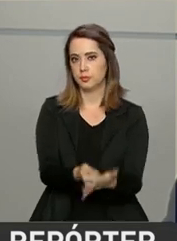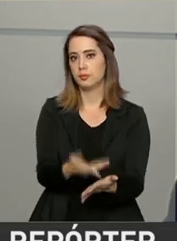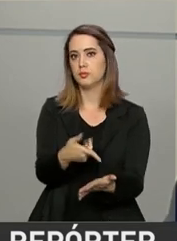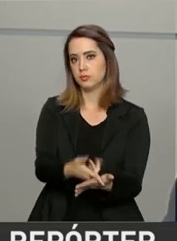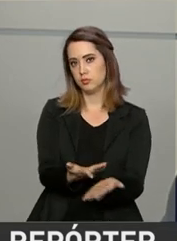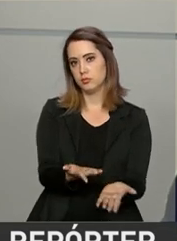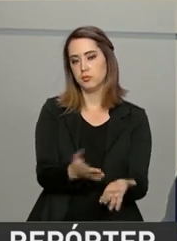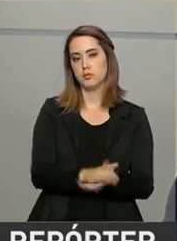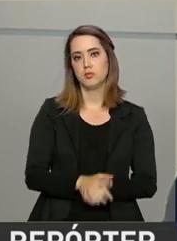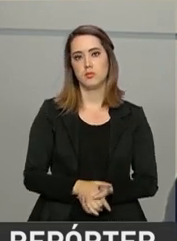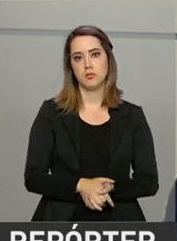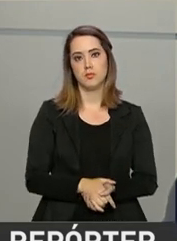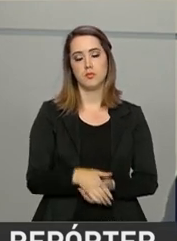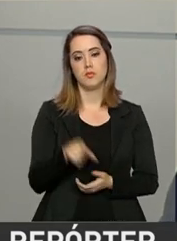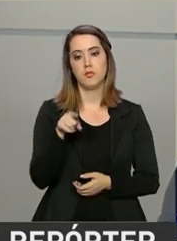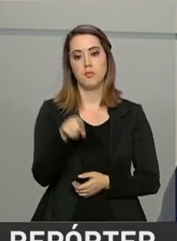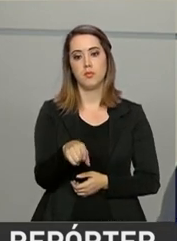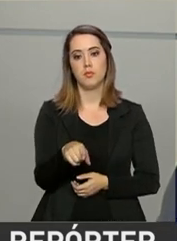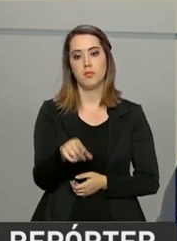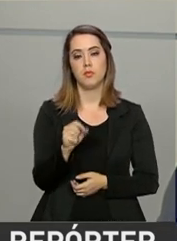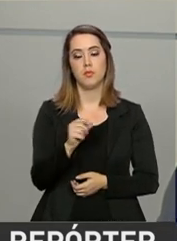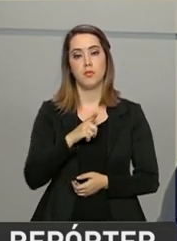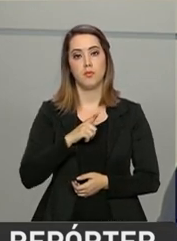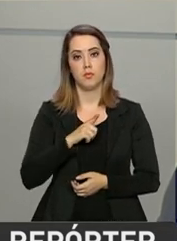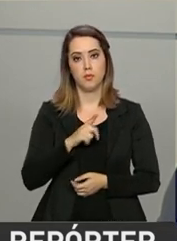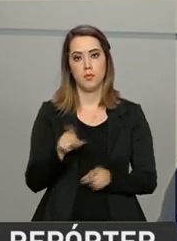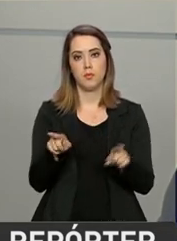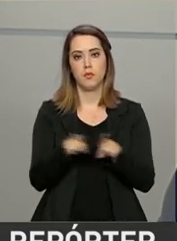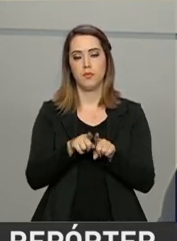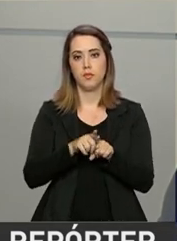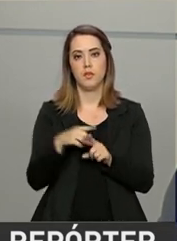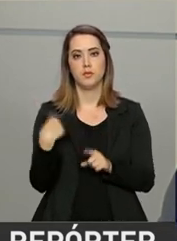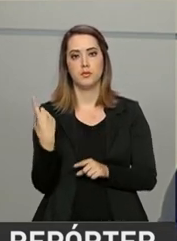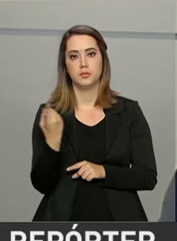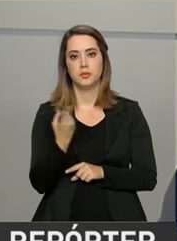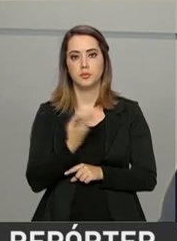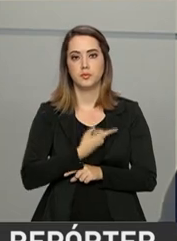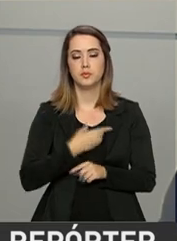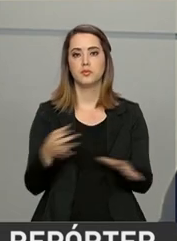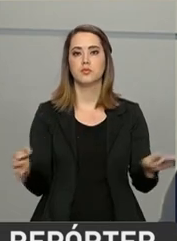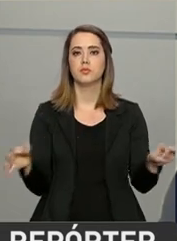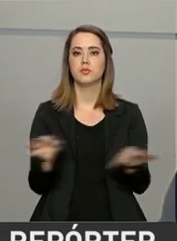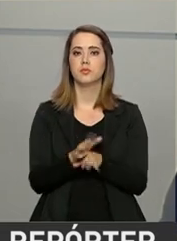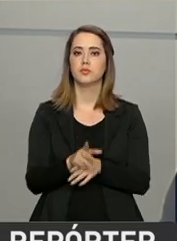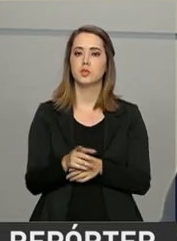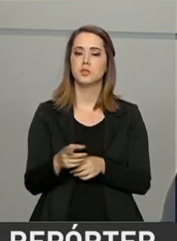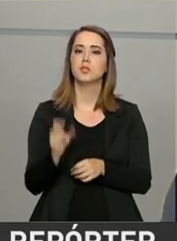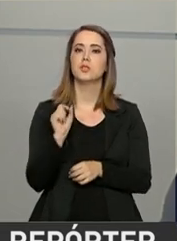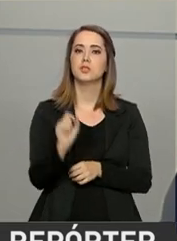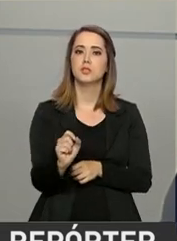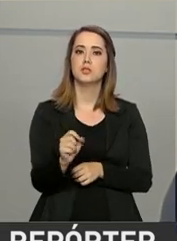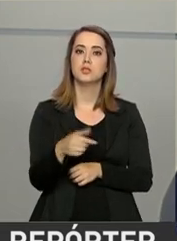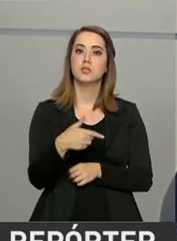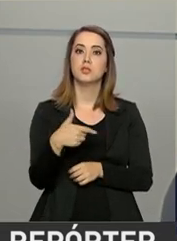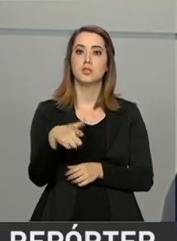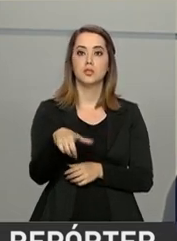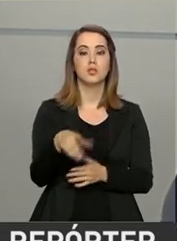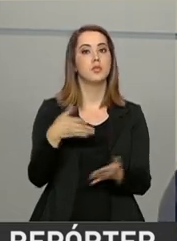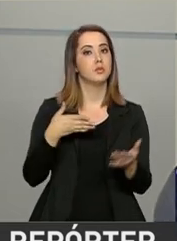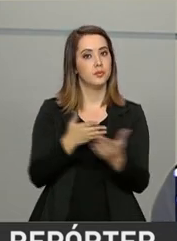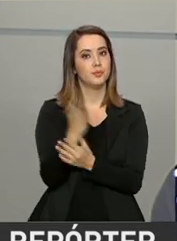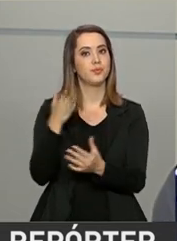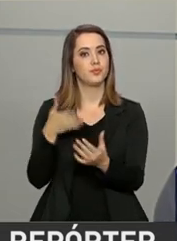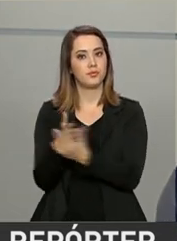eh 2016 e e a gente agora acabou de aprovar mais 23 projetos que